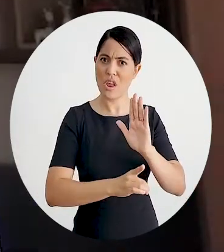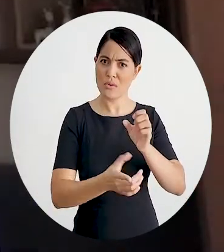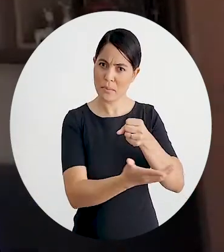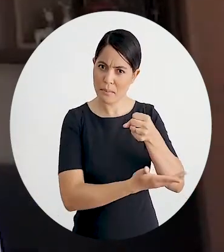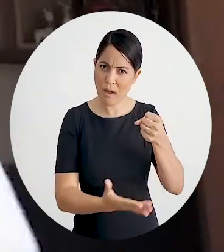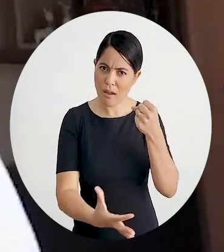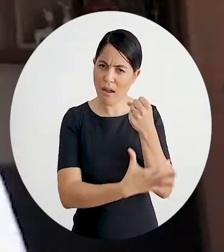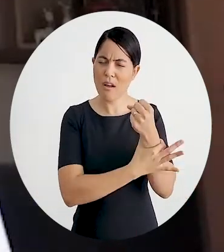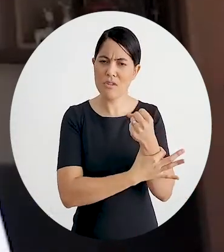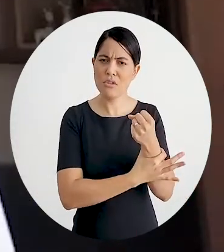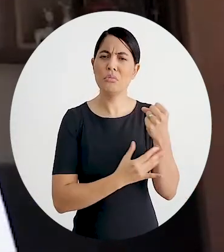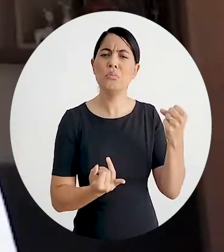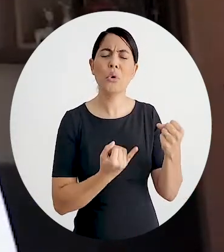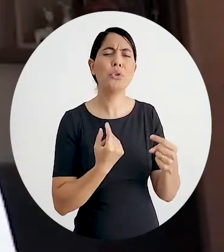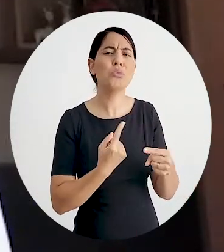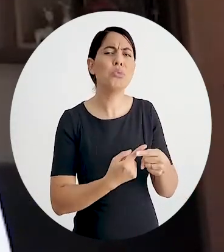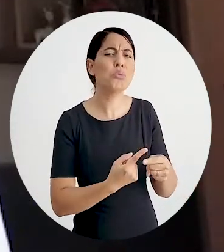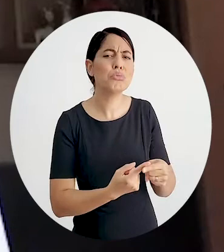fundamentais dentro de uma Constituição?